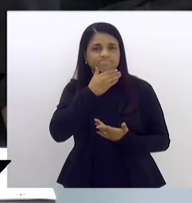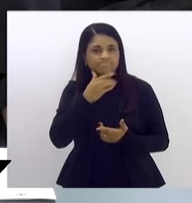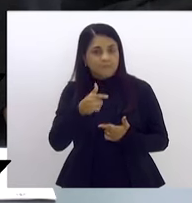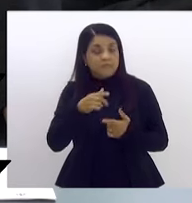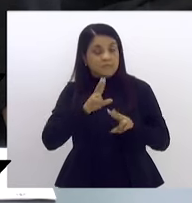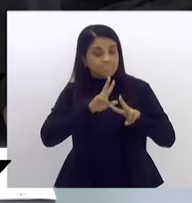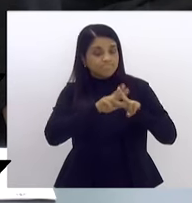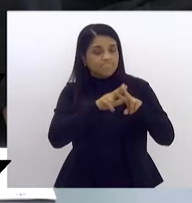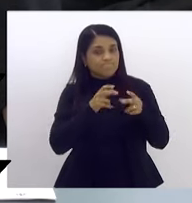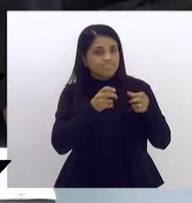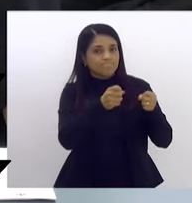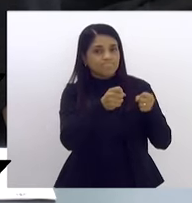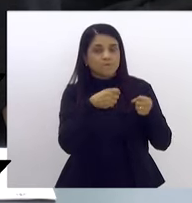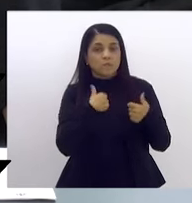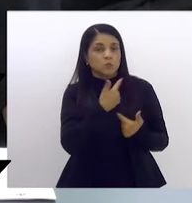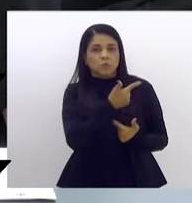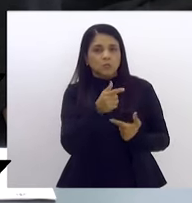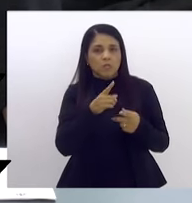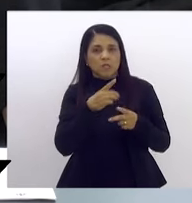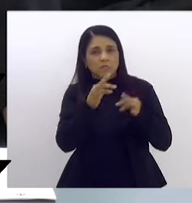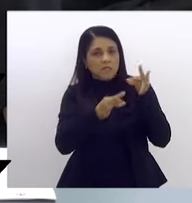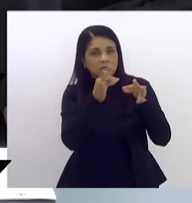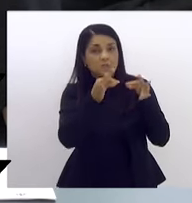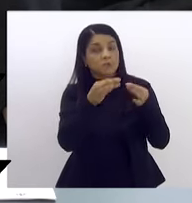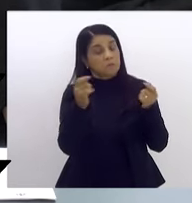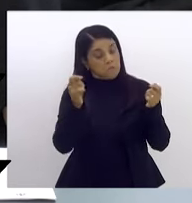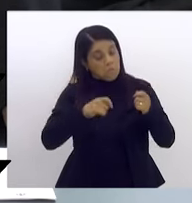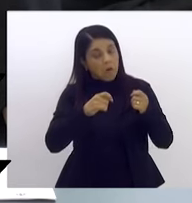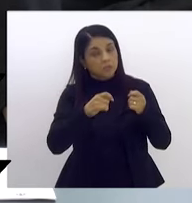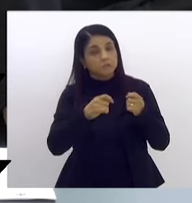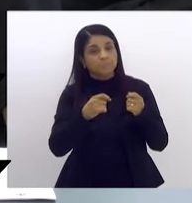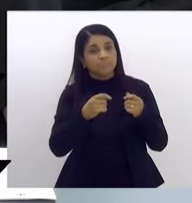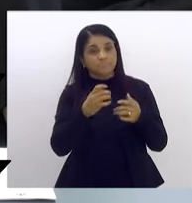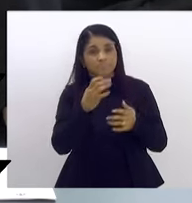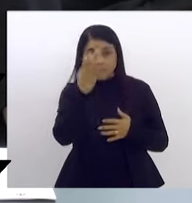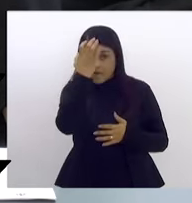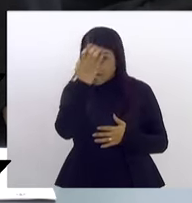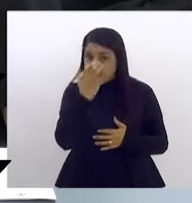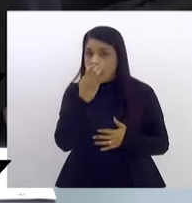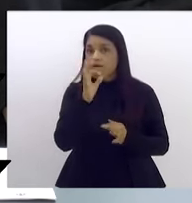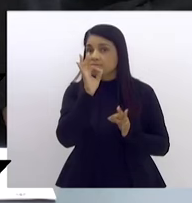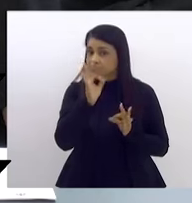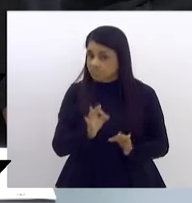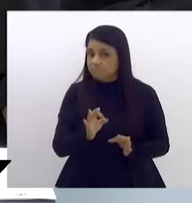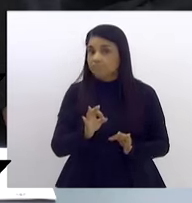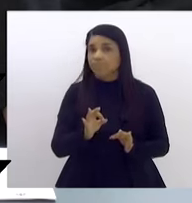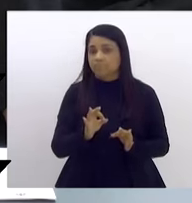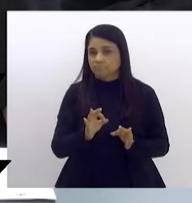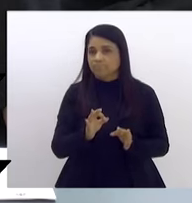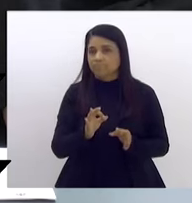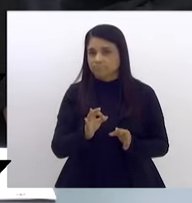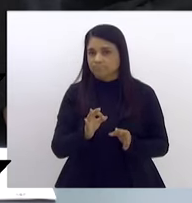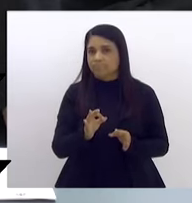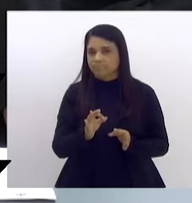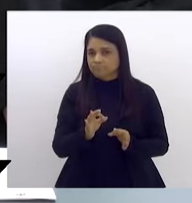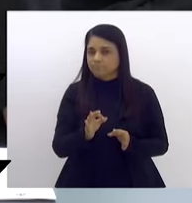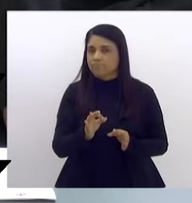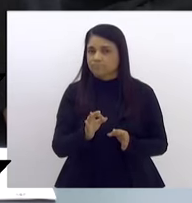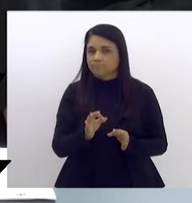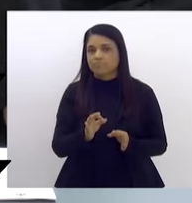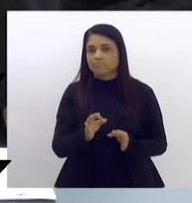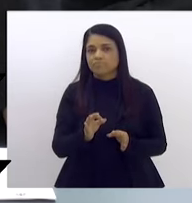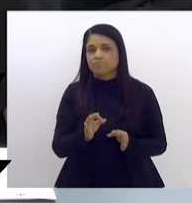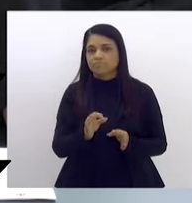prisional Sem tratamento podendo evoluir para casos mais graves né Eh isso né Eh